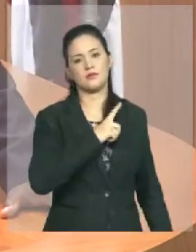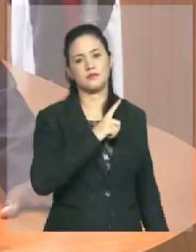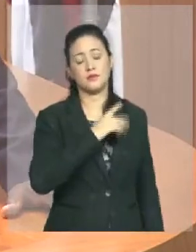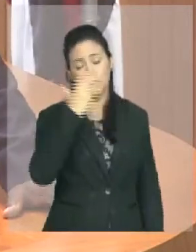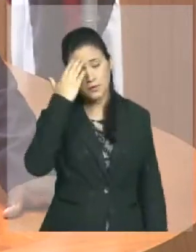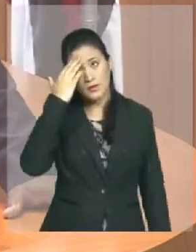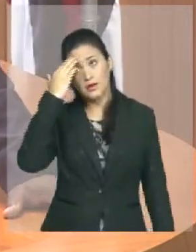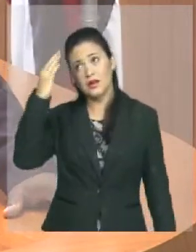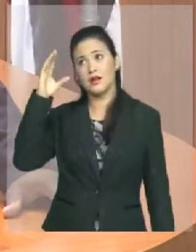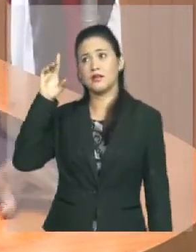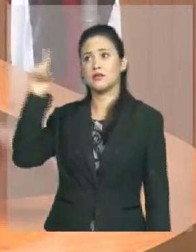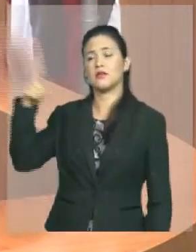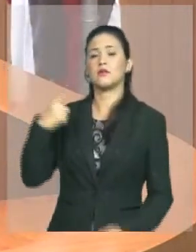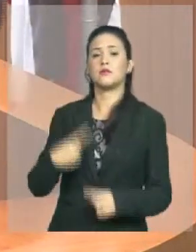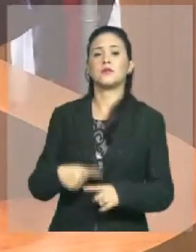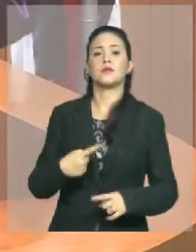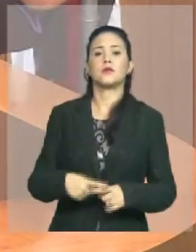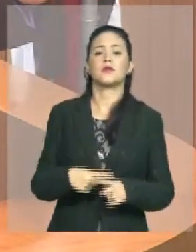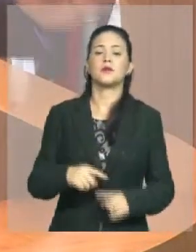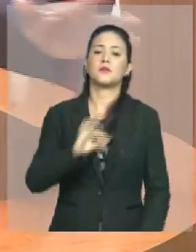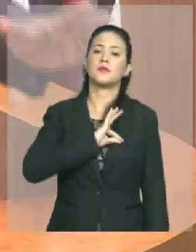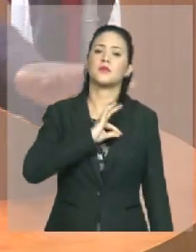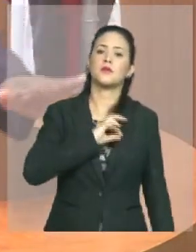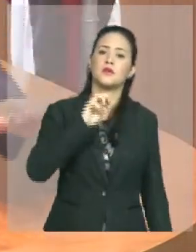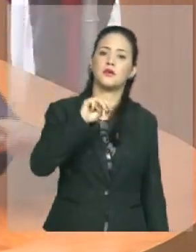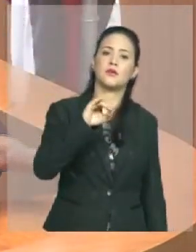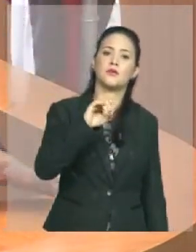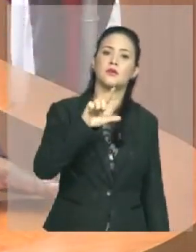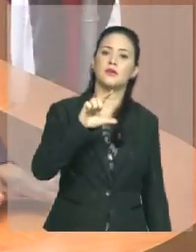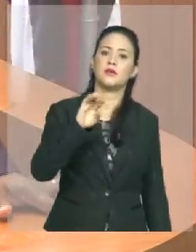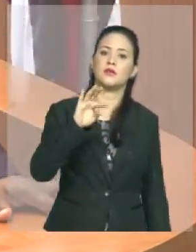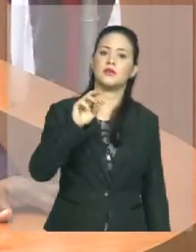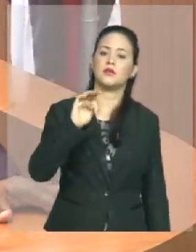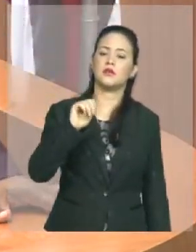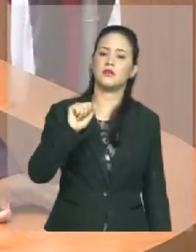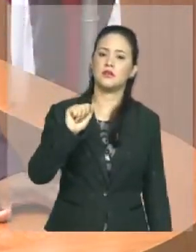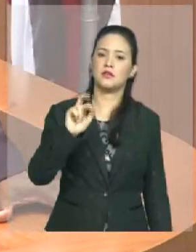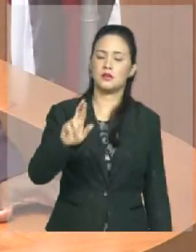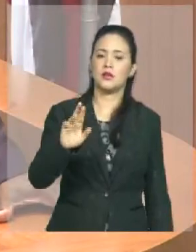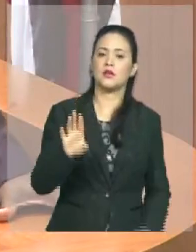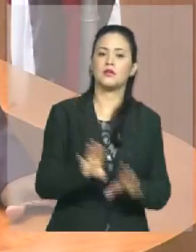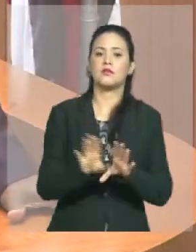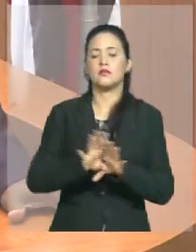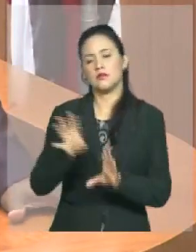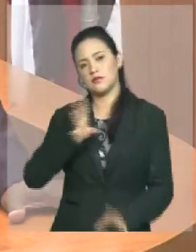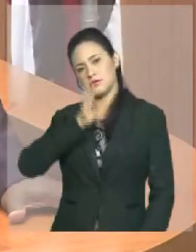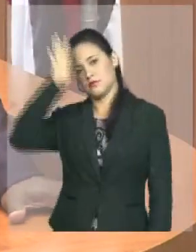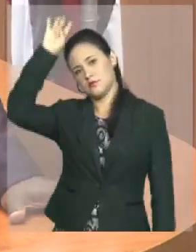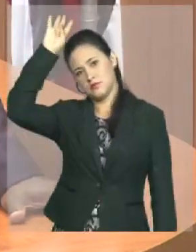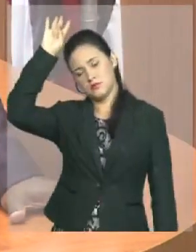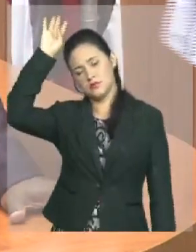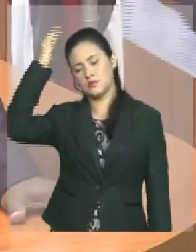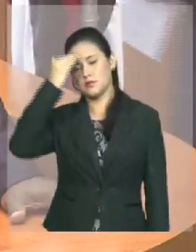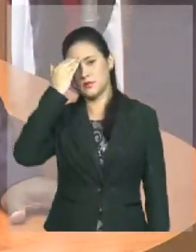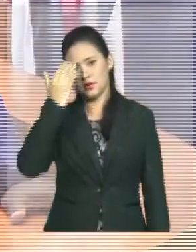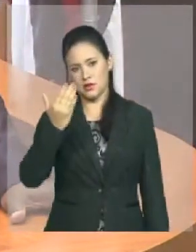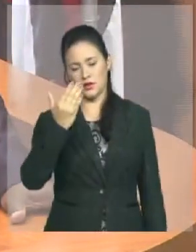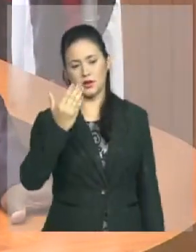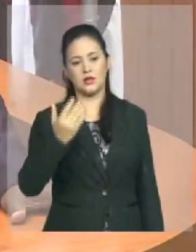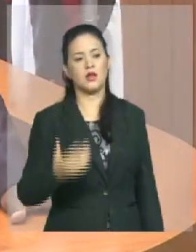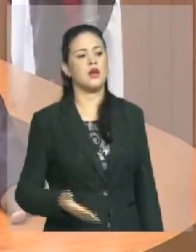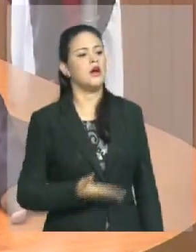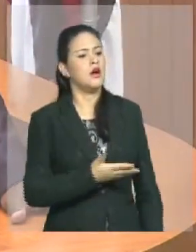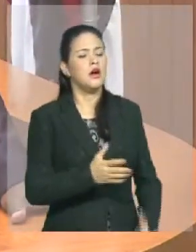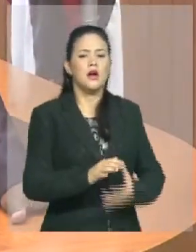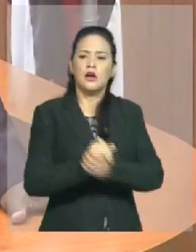corporações maravilhosas, Polícia Militar e Corpo de Bombeiros. Muito obrigado. E quero saudar o nosso pessoal do sindicato,